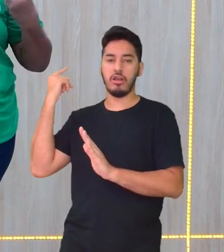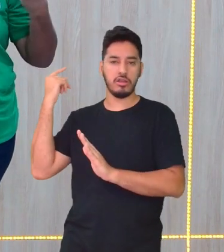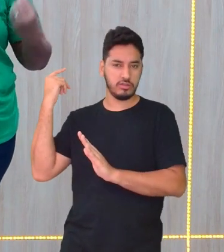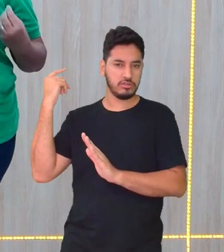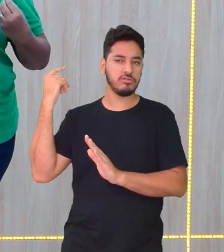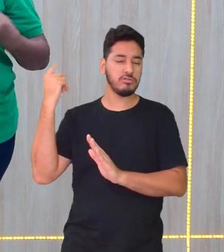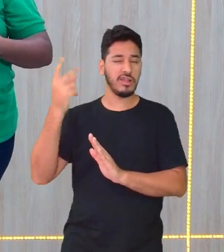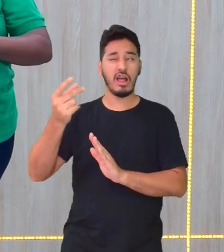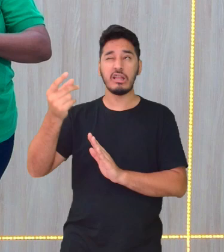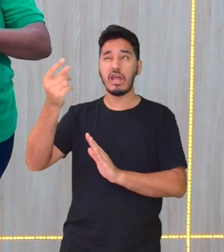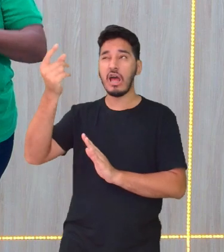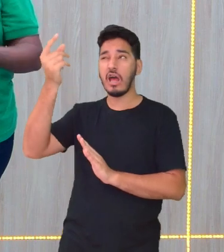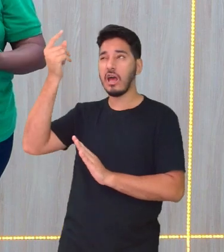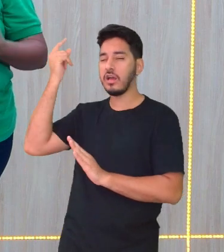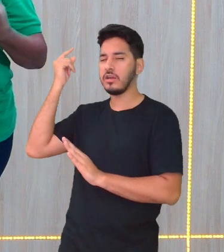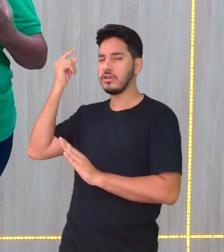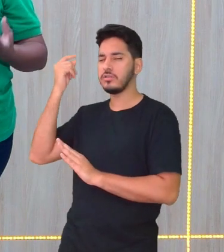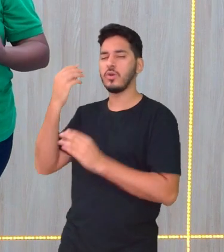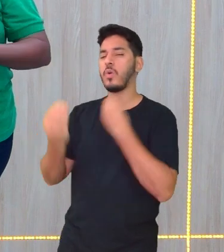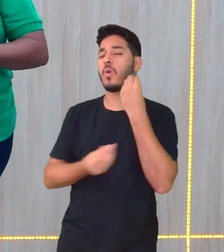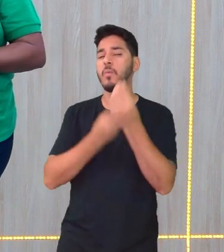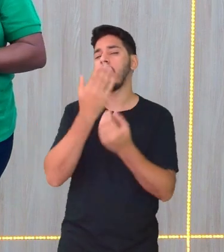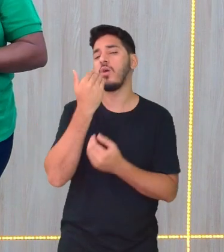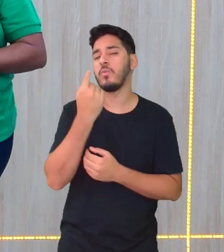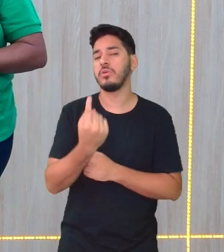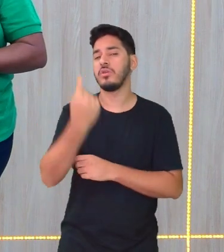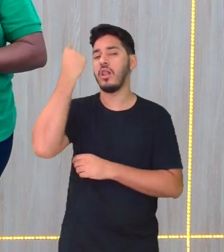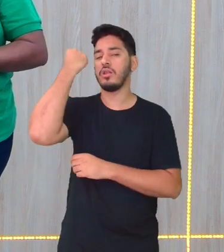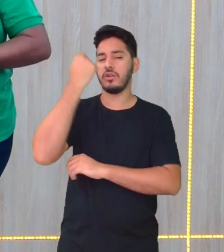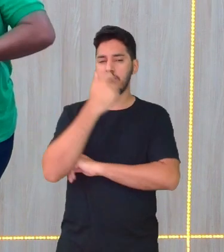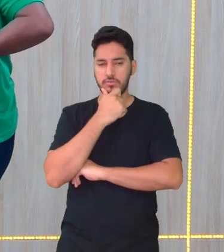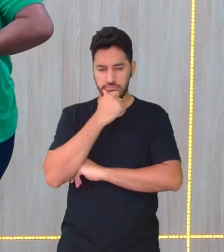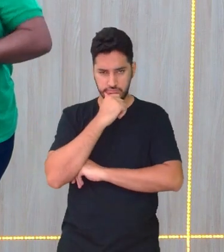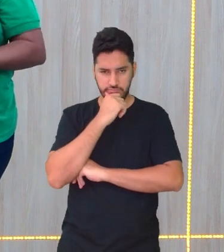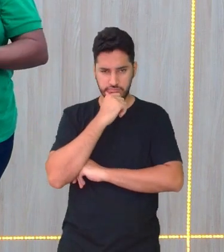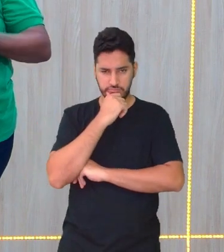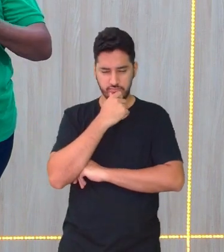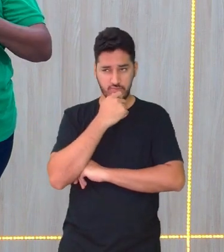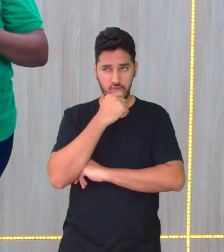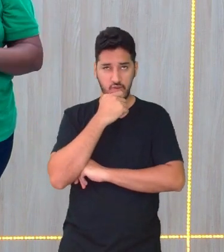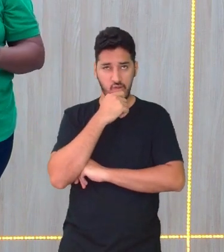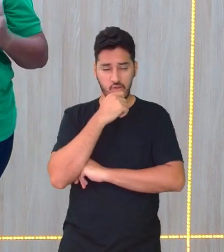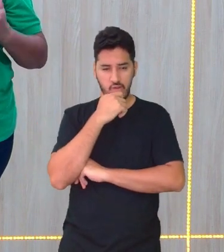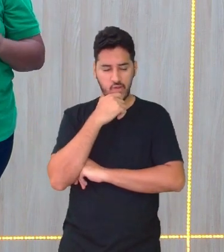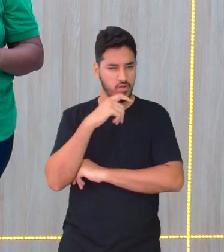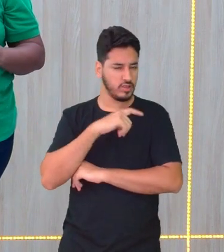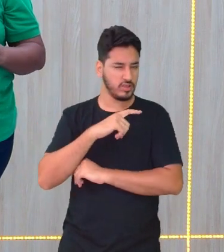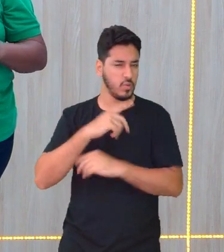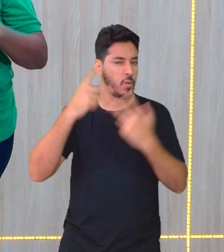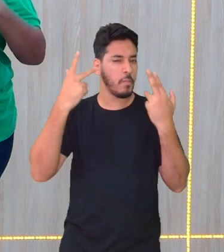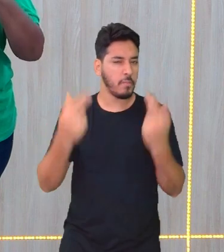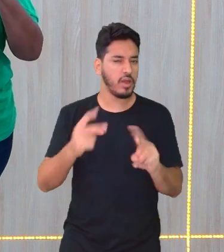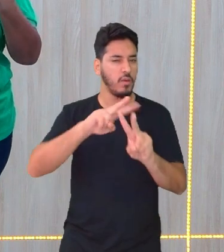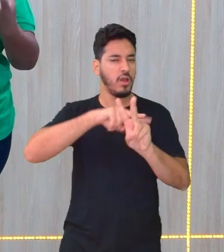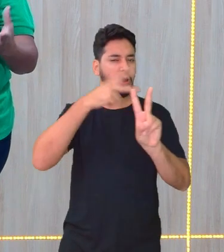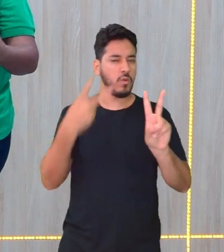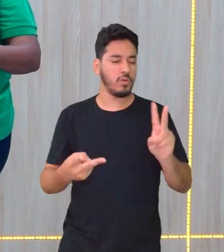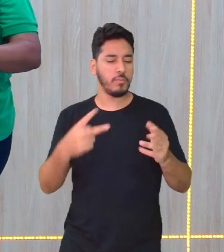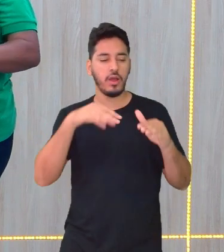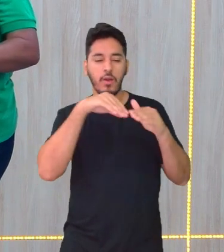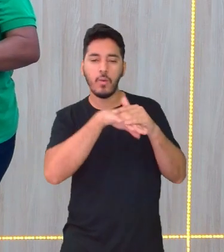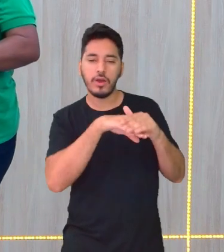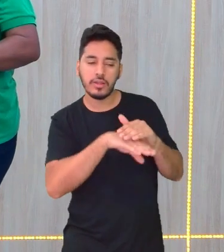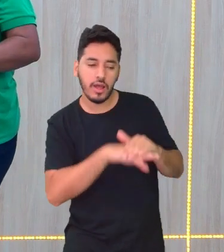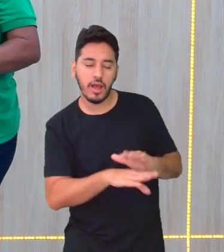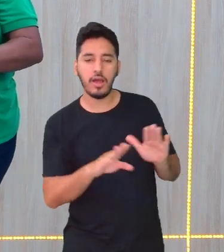homens pré-históricos? Como era a alimentação deles? Será que tinham os mesmos recursos para guardar,